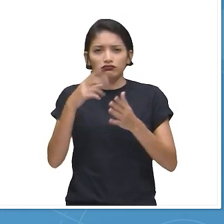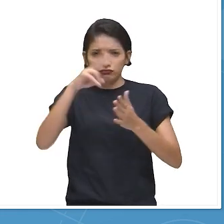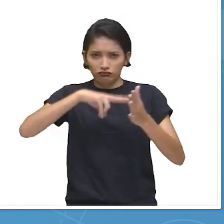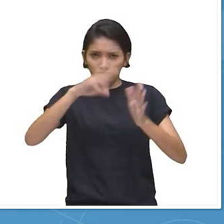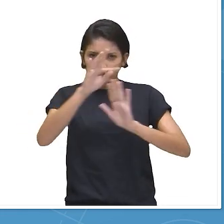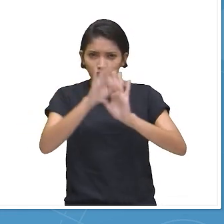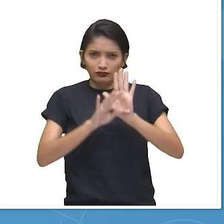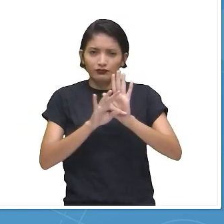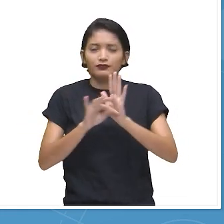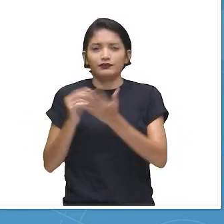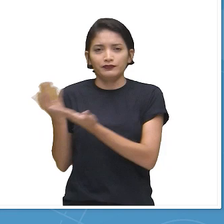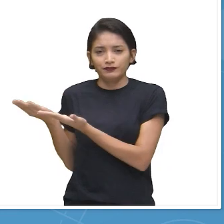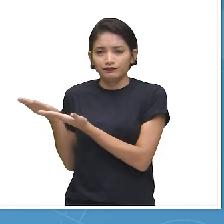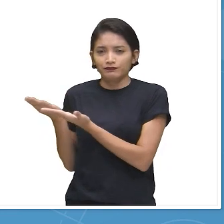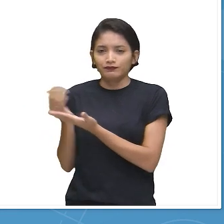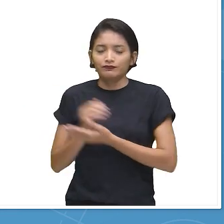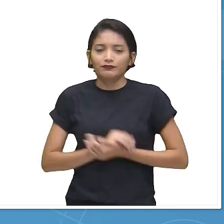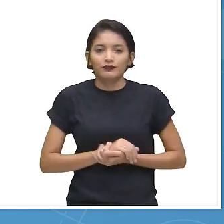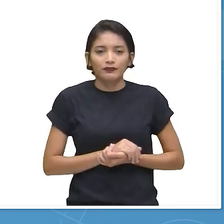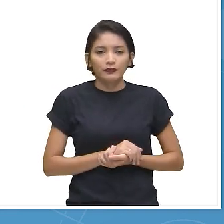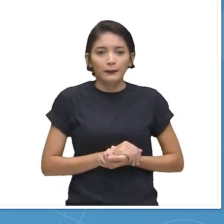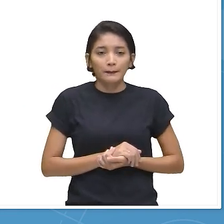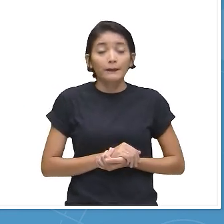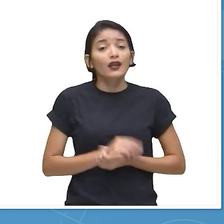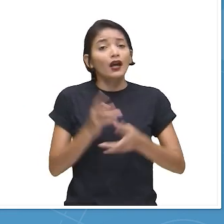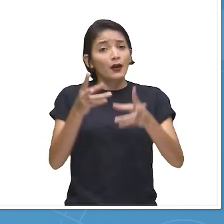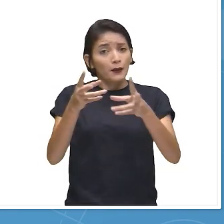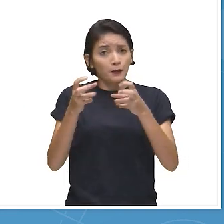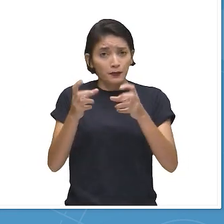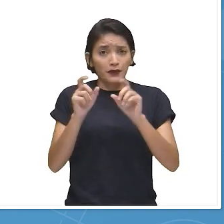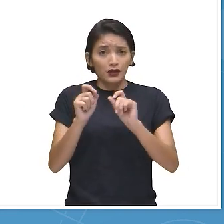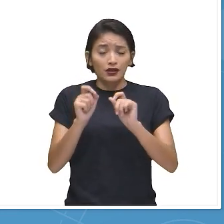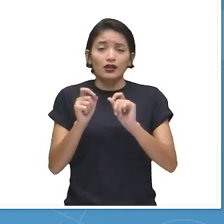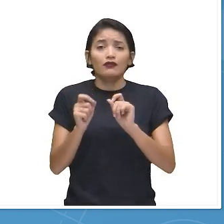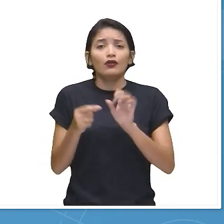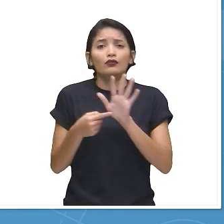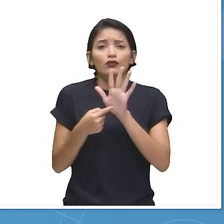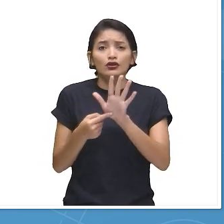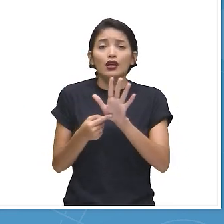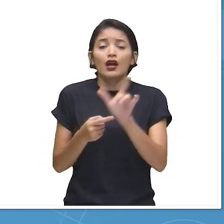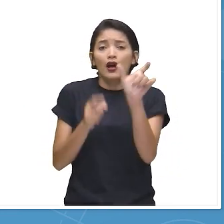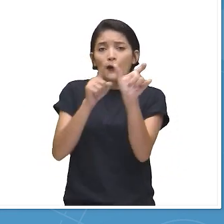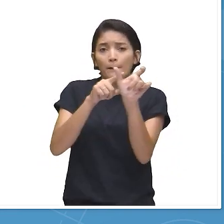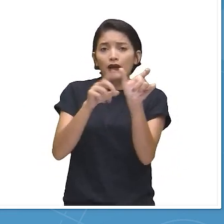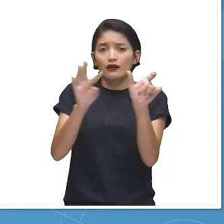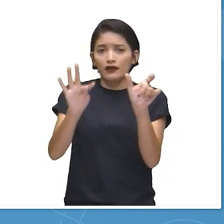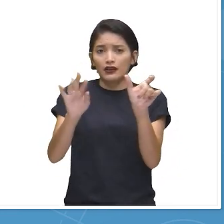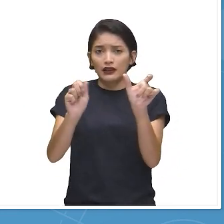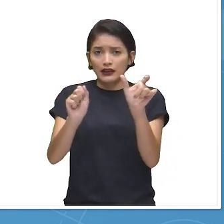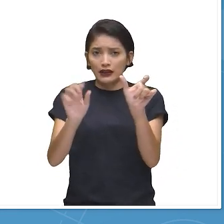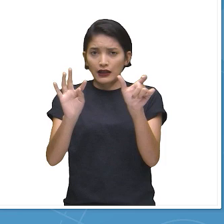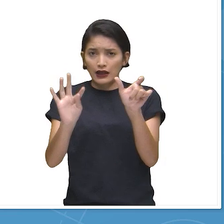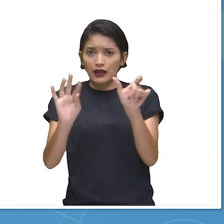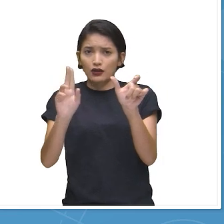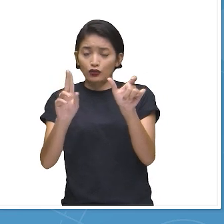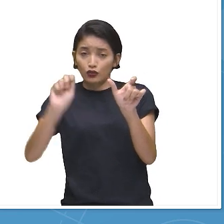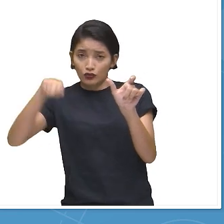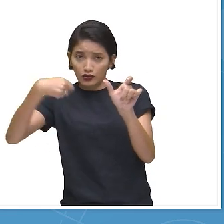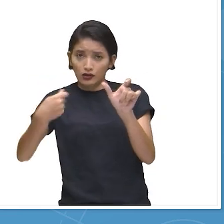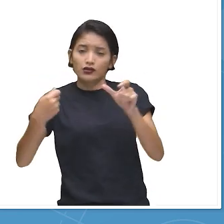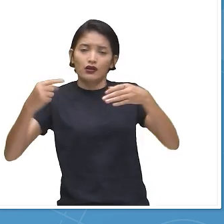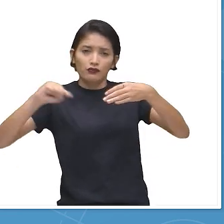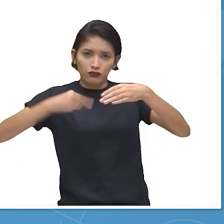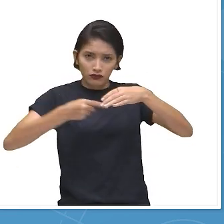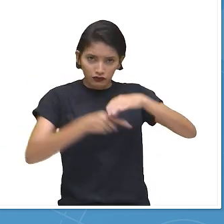mais engraçada. Eu quero que você note aqui, nós vamos destacar apenas a palavra tatu e tu.